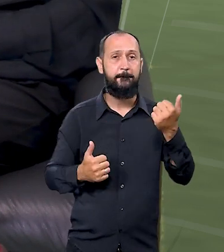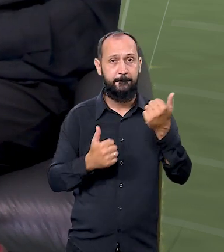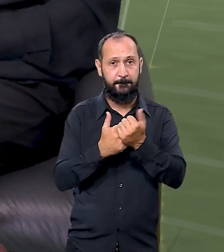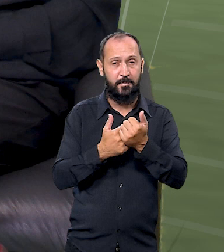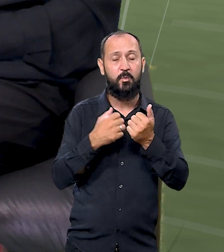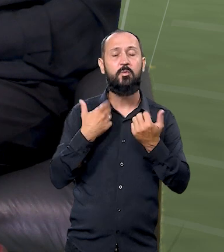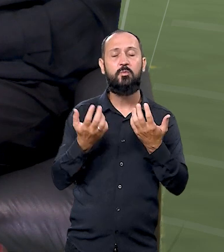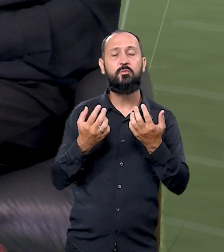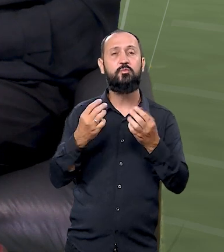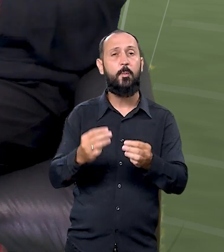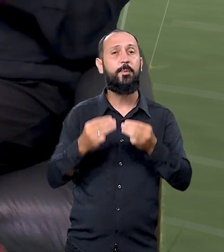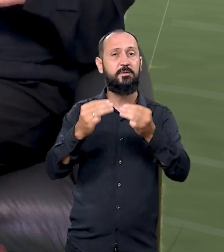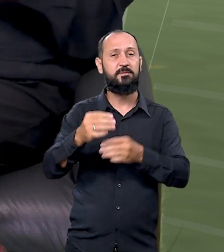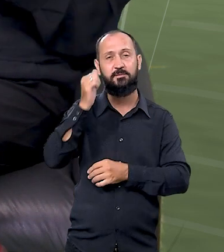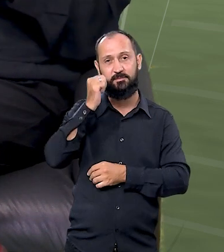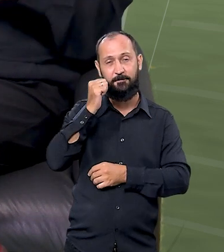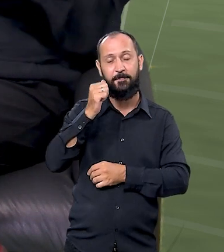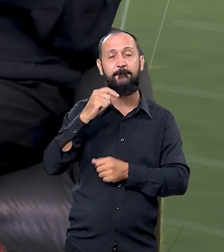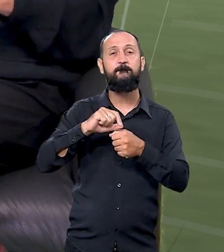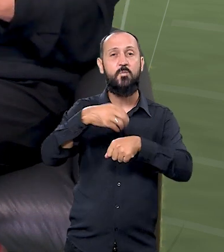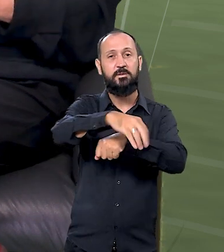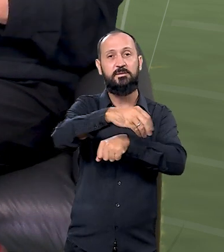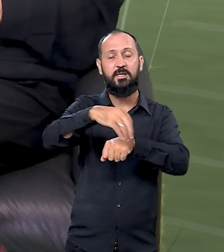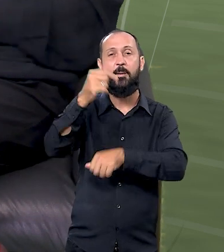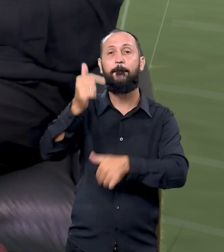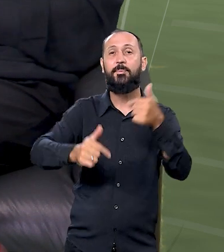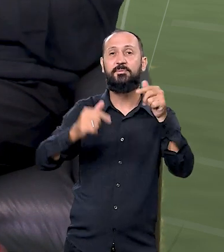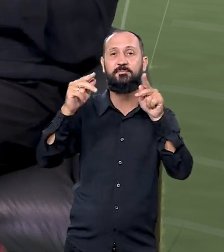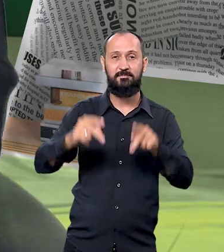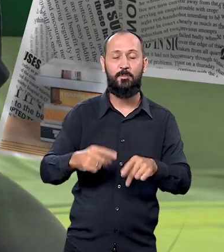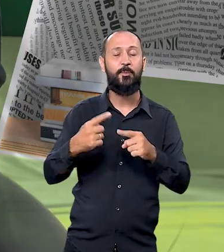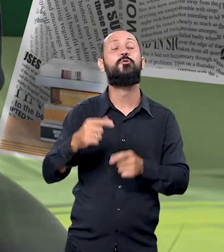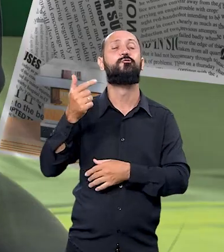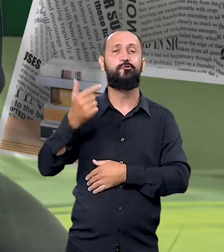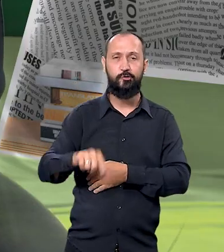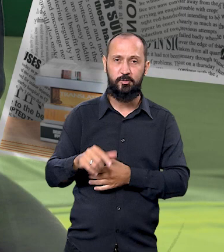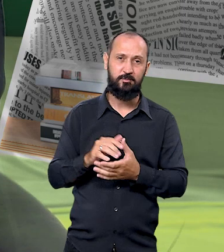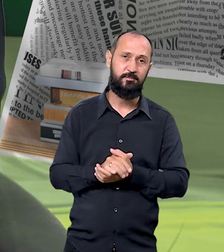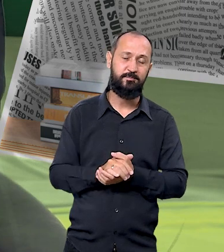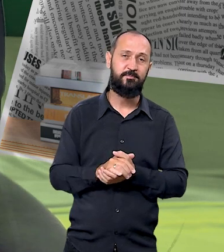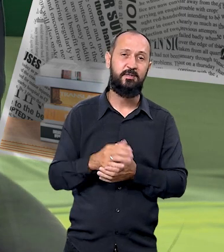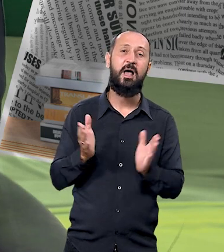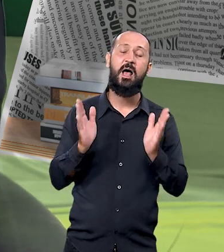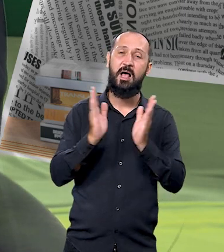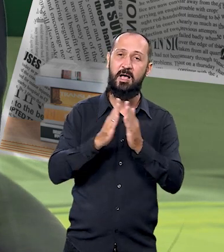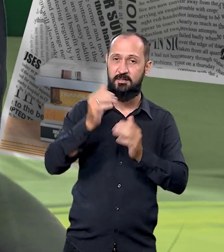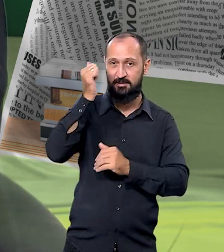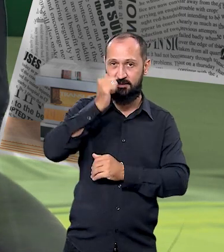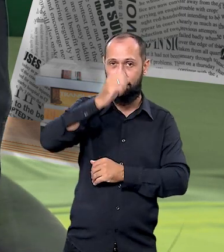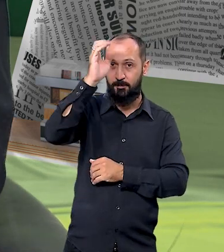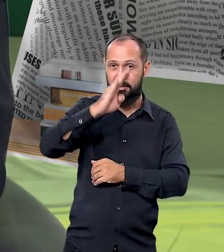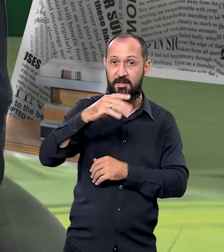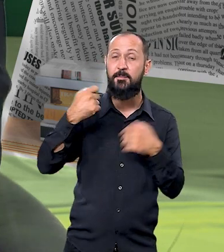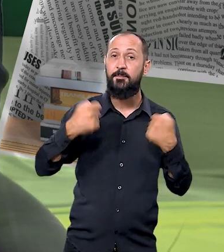Mulheres para levar a política pública para essas mulheres. Porque, mais uma vez, a Casa da Mulher Brasileira em Corumbá